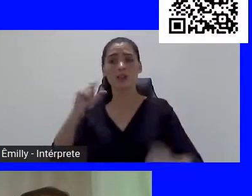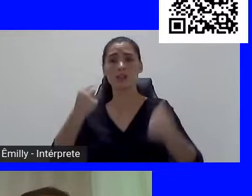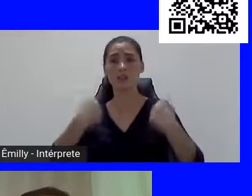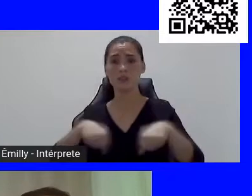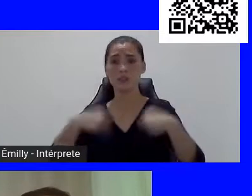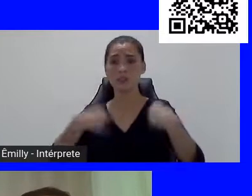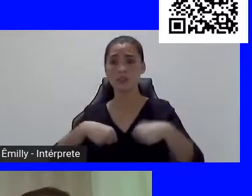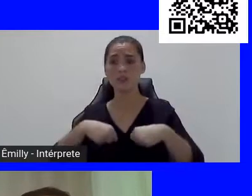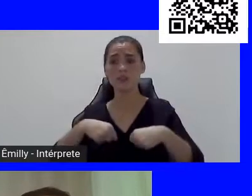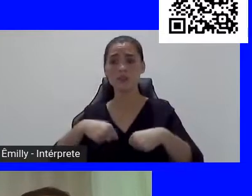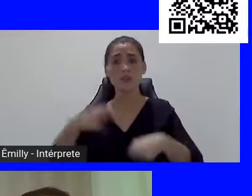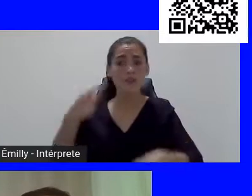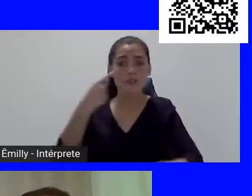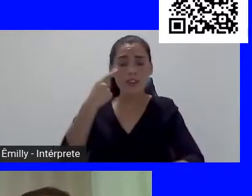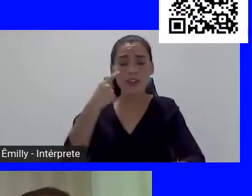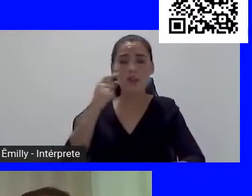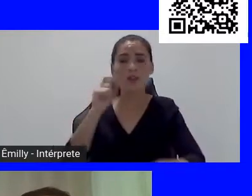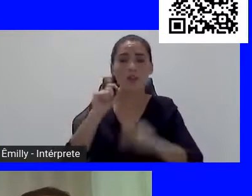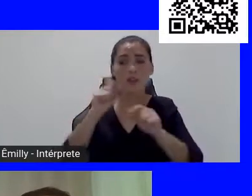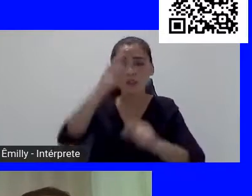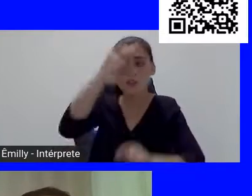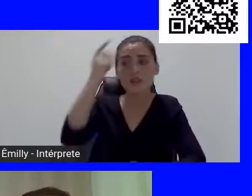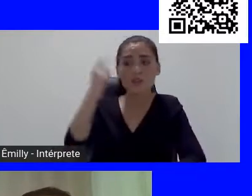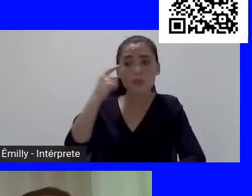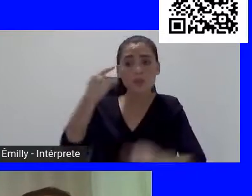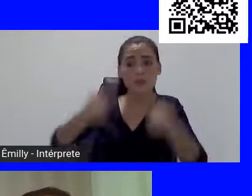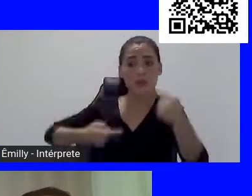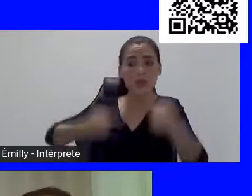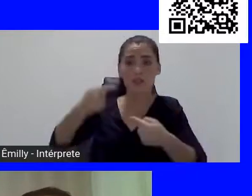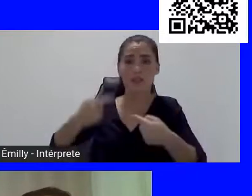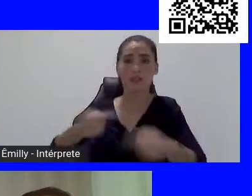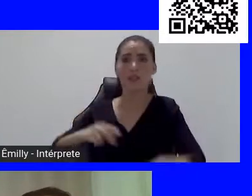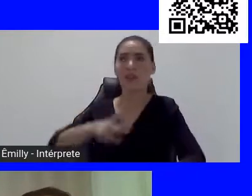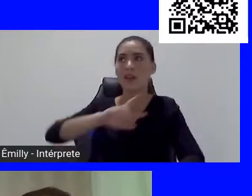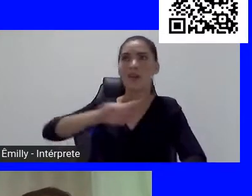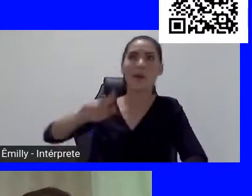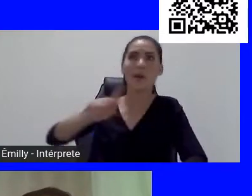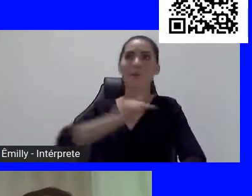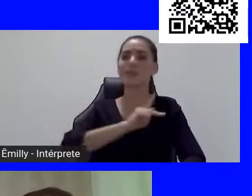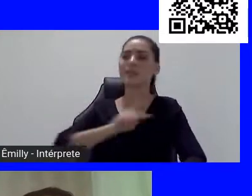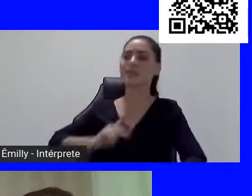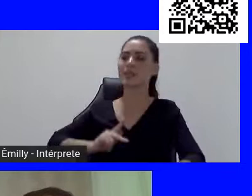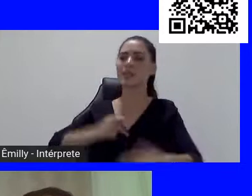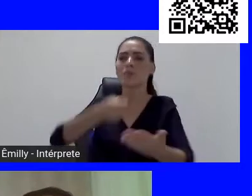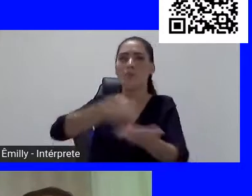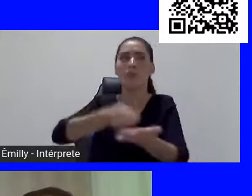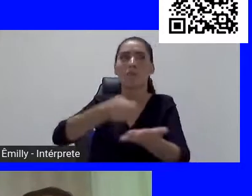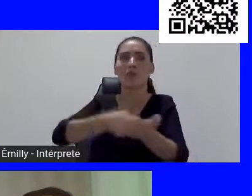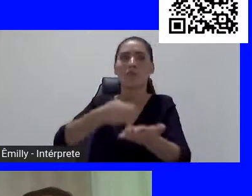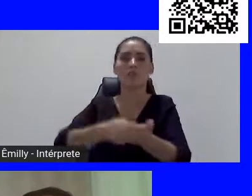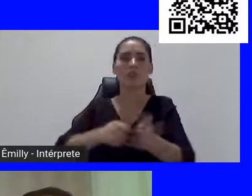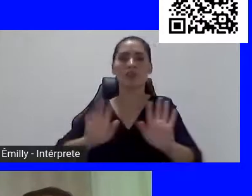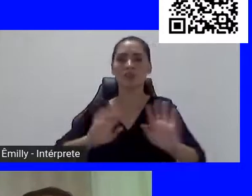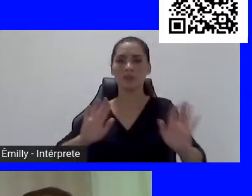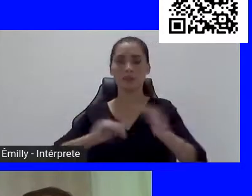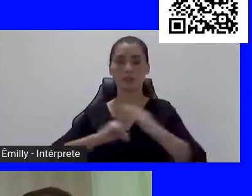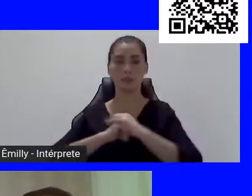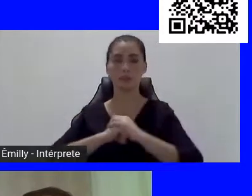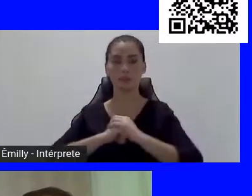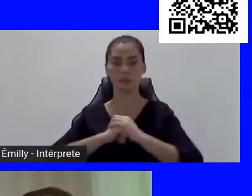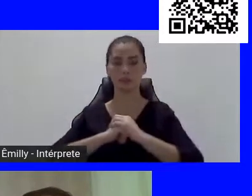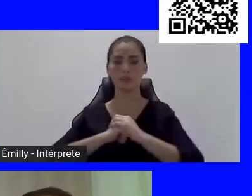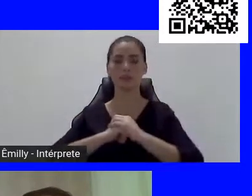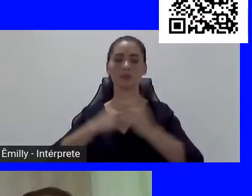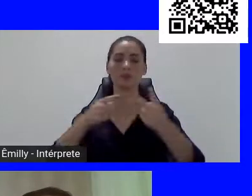dizer se é a favor ou contra o aborto. Então, dito isso, com muita tranquilidade, você me fez uma outra pergunta, que é a questão da privatização,